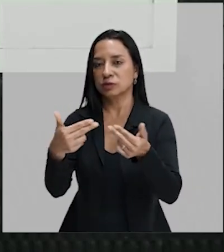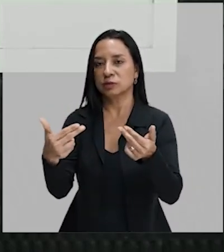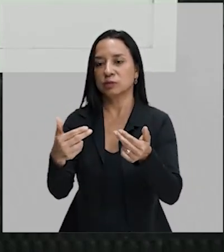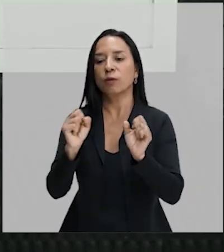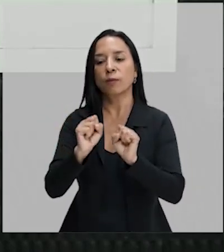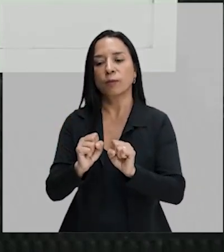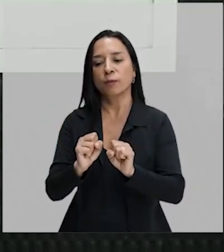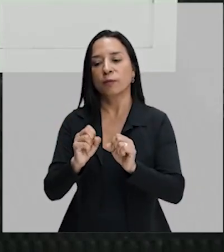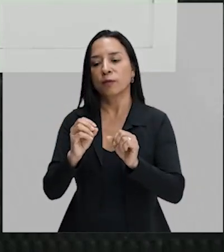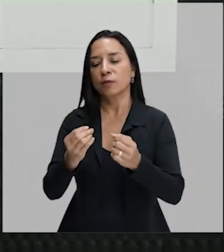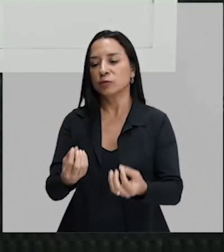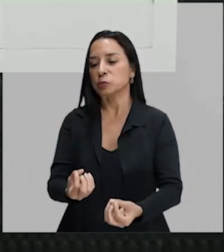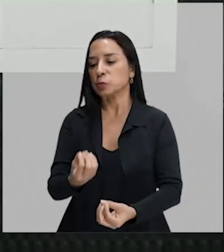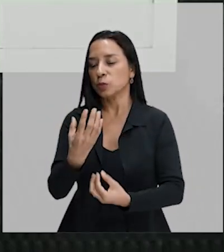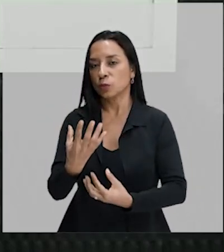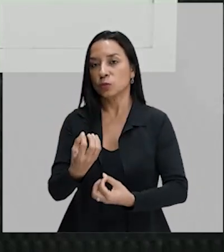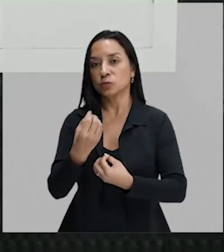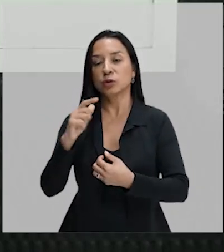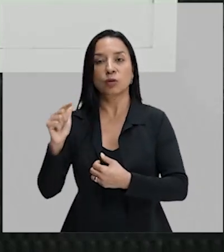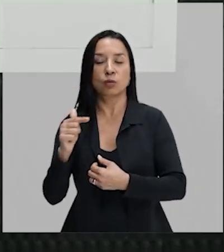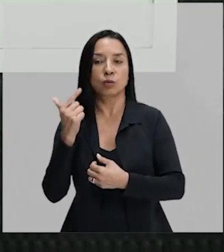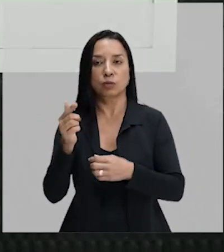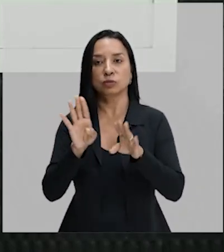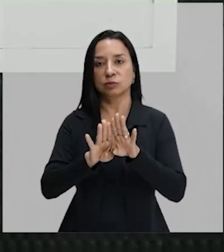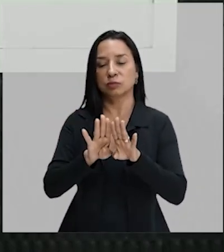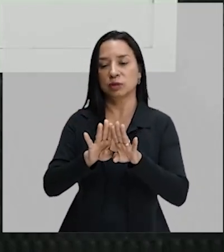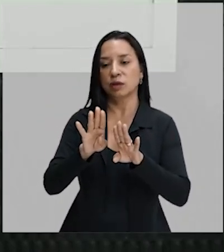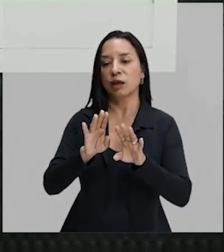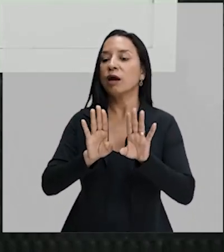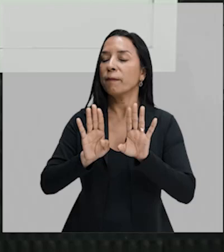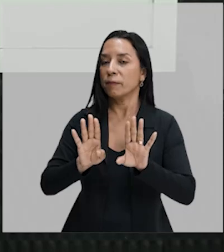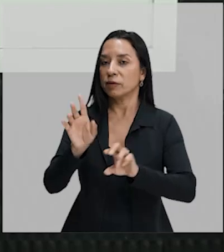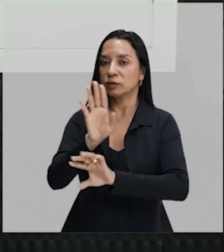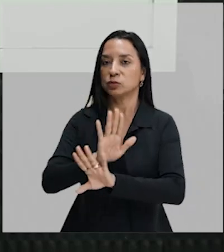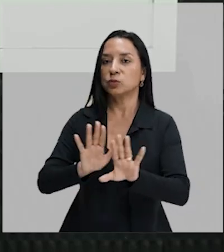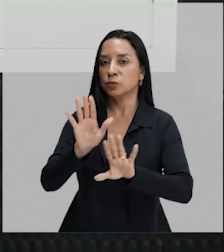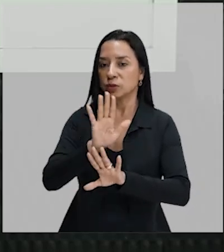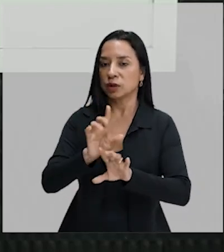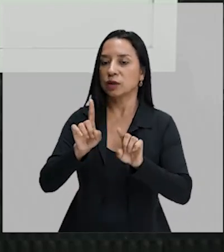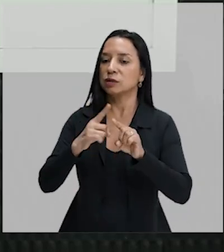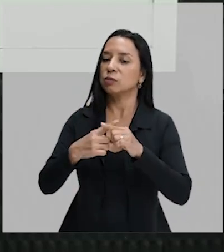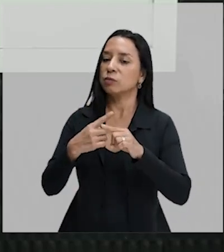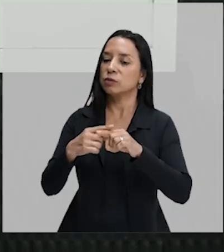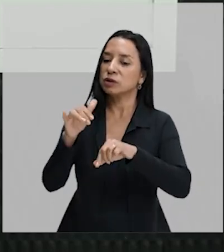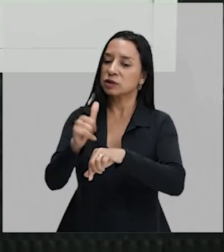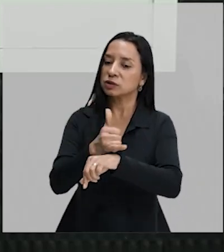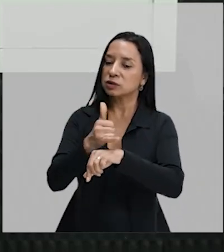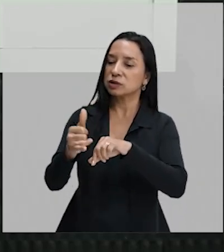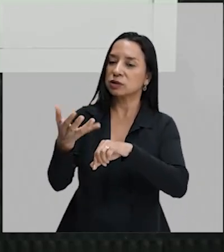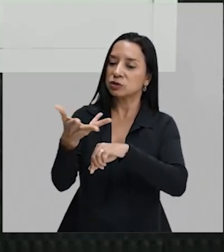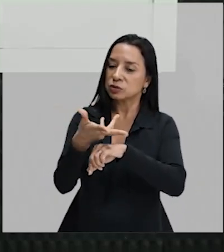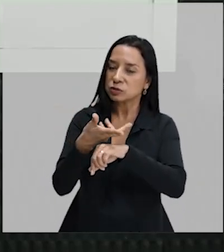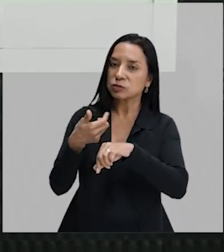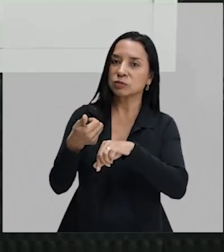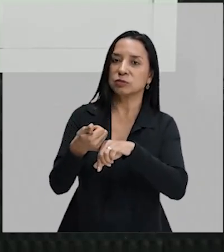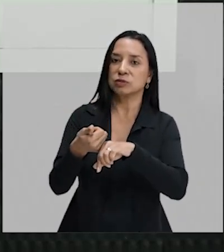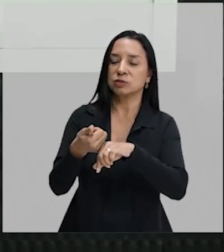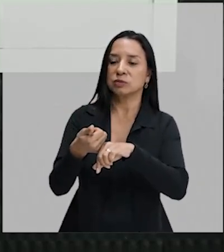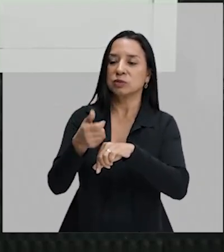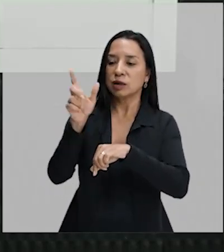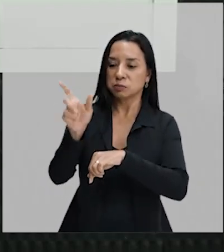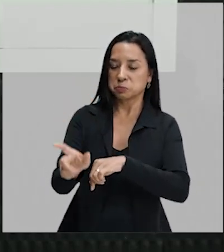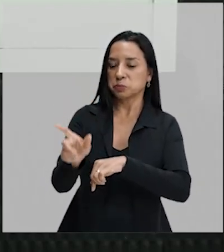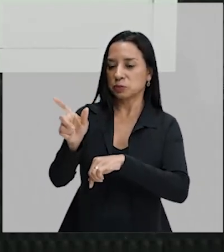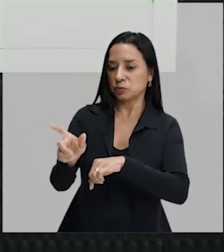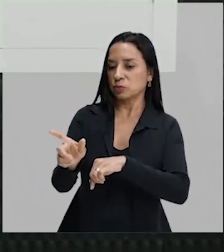outros também, mas tenha muito cuidado, porque enquanto estratégia de argumentação, acaba persuadindo, convencendo e conduzindo as pessoas. Então,